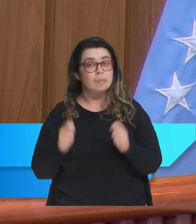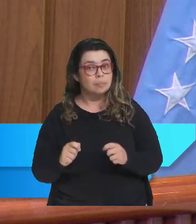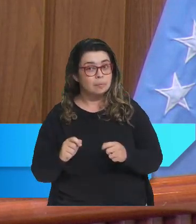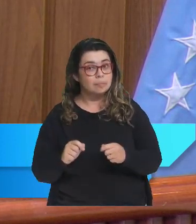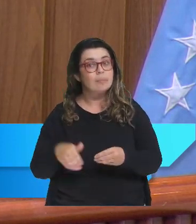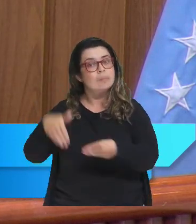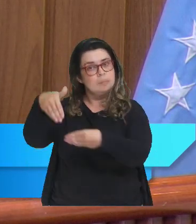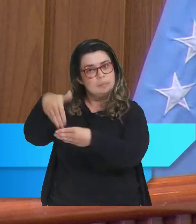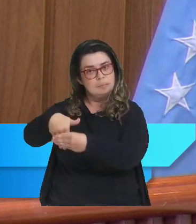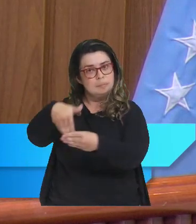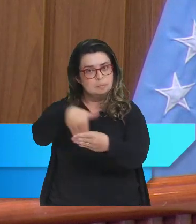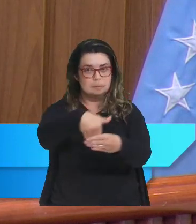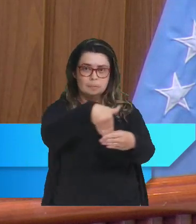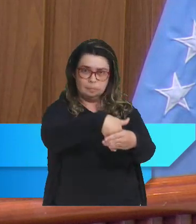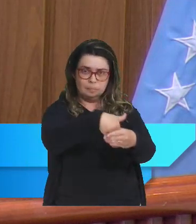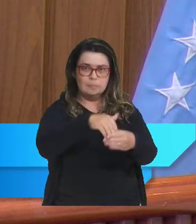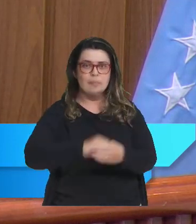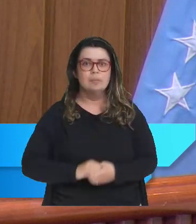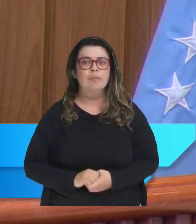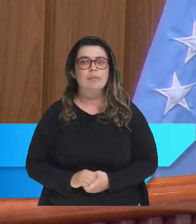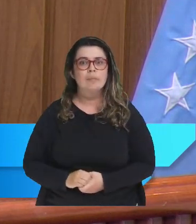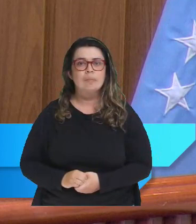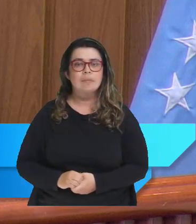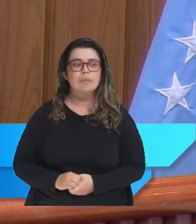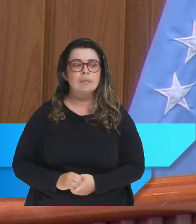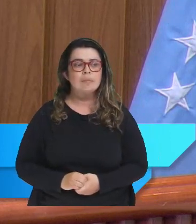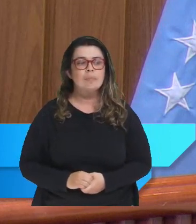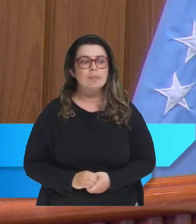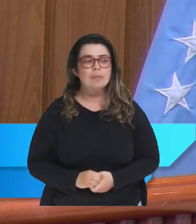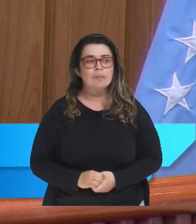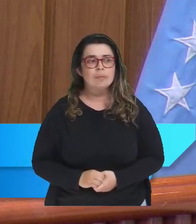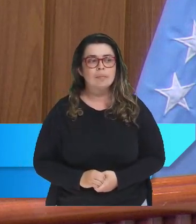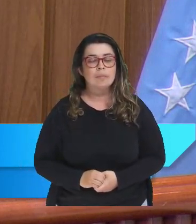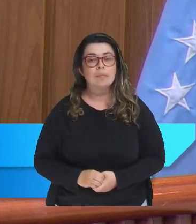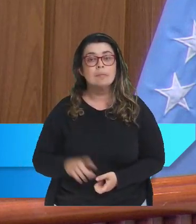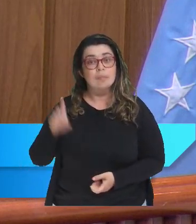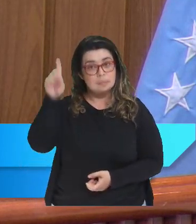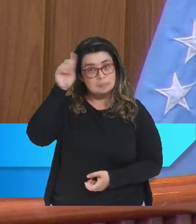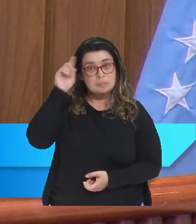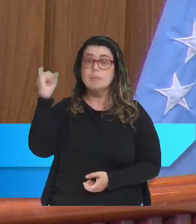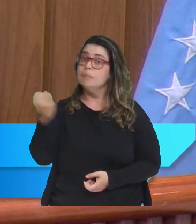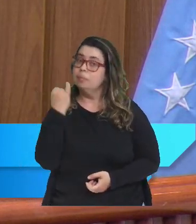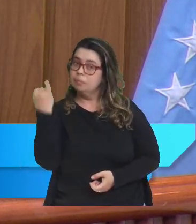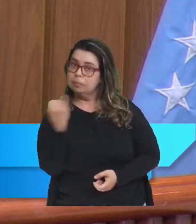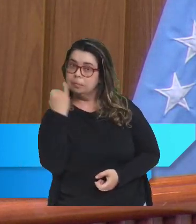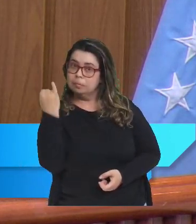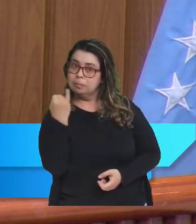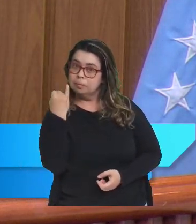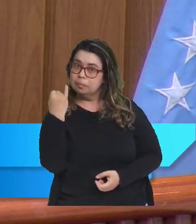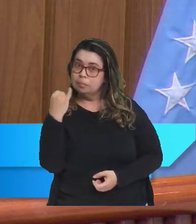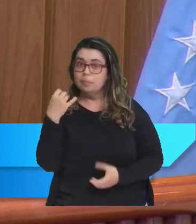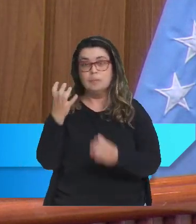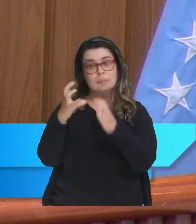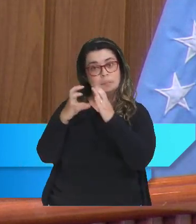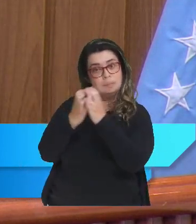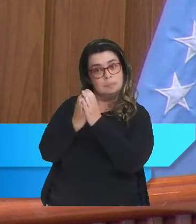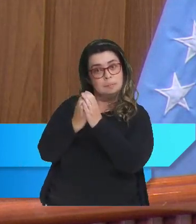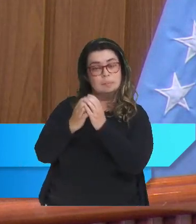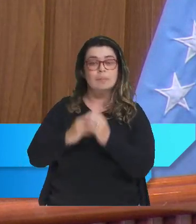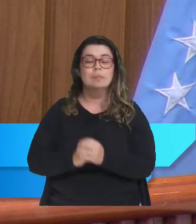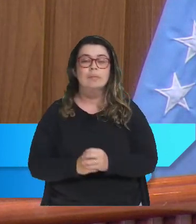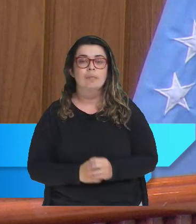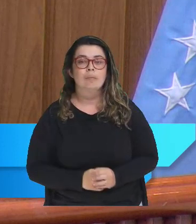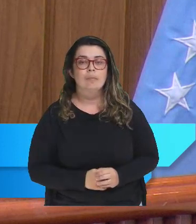seu papel de cidadania, seu papel de cidadão, um dia importante para a nossa sociedade, um dia importante para o